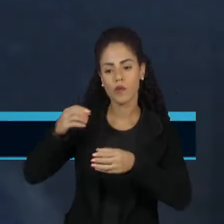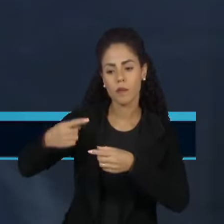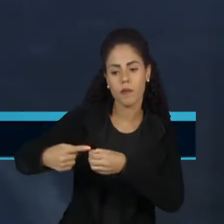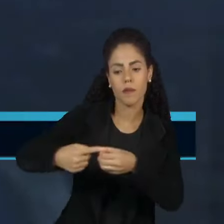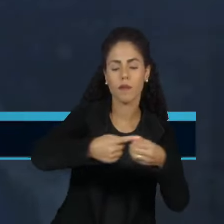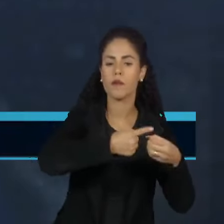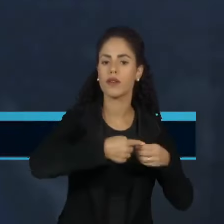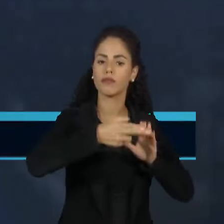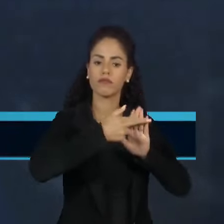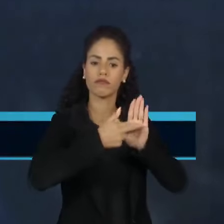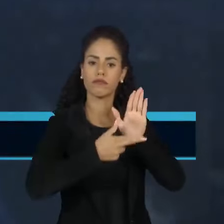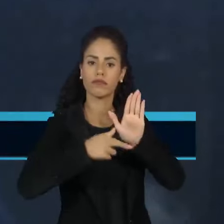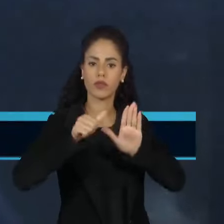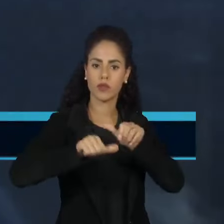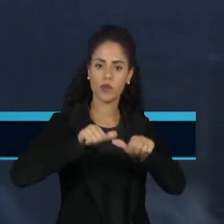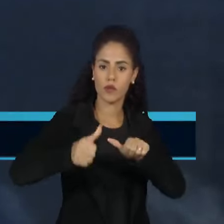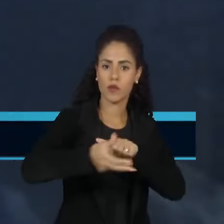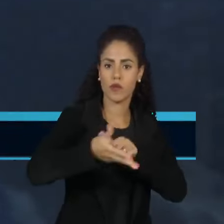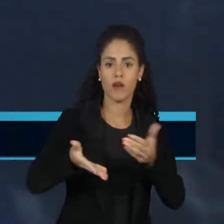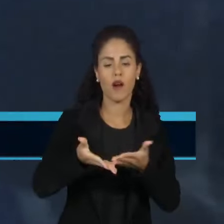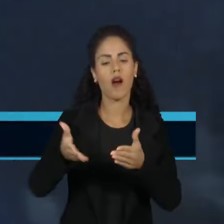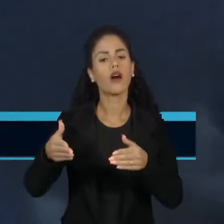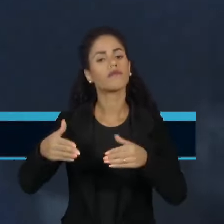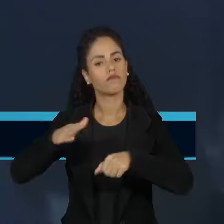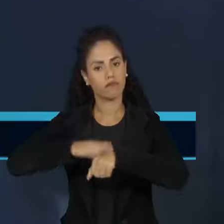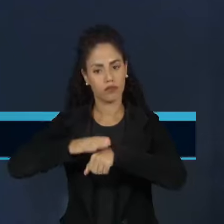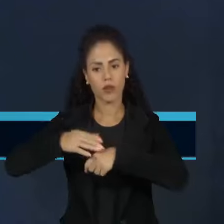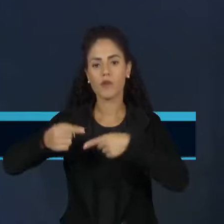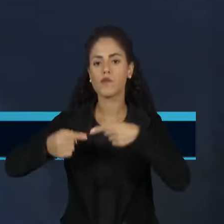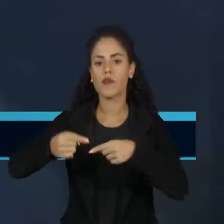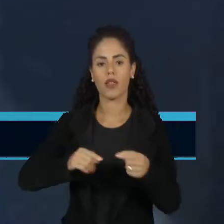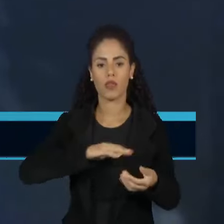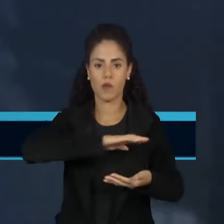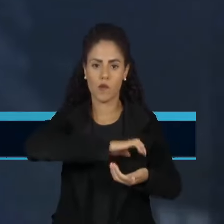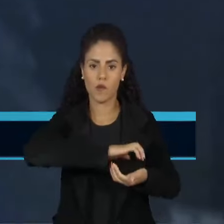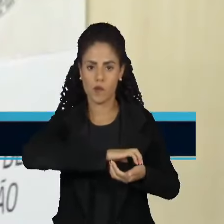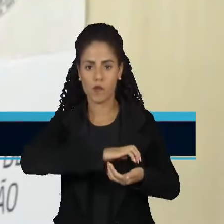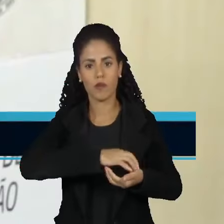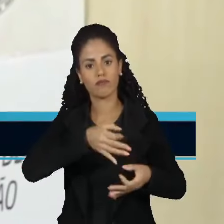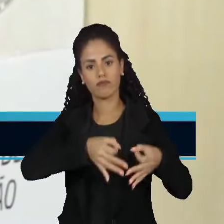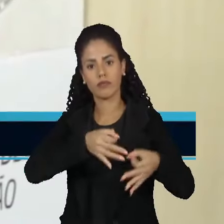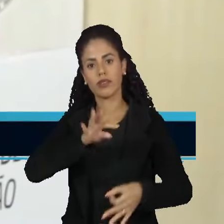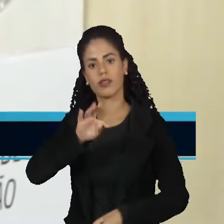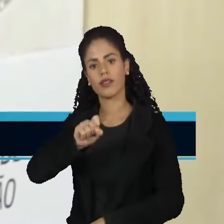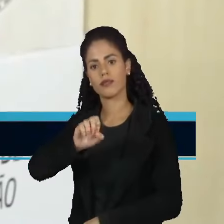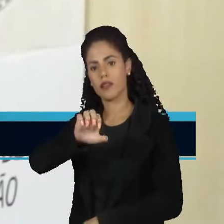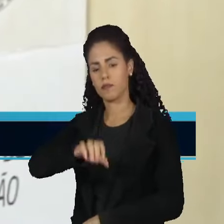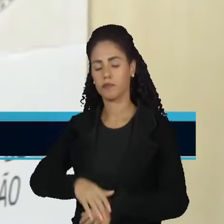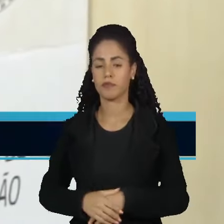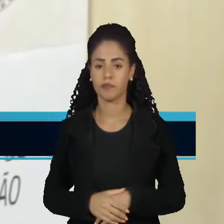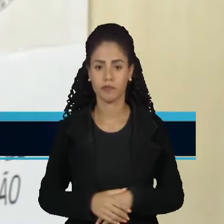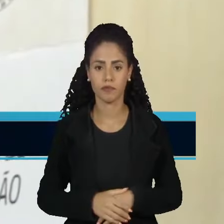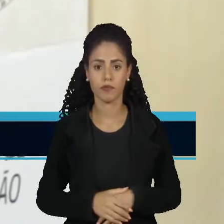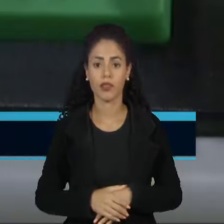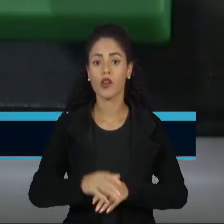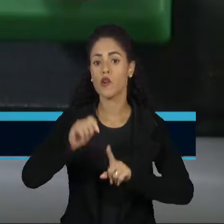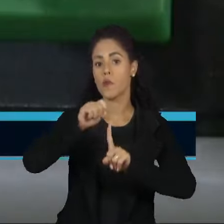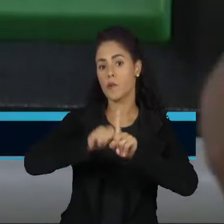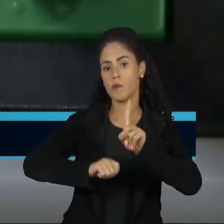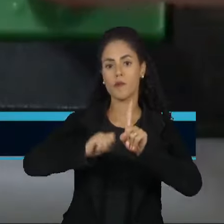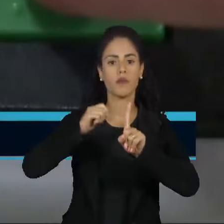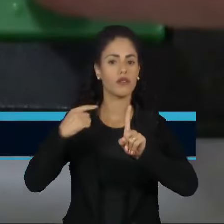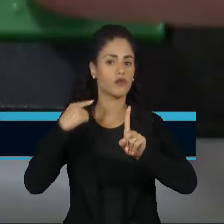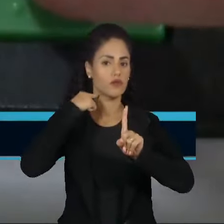das regras para a propaganda eleitoral feita pelo Tribunal Superior Eleitoral. A partir do mês de maio,